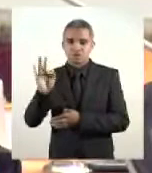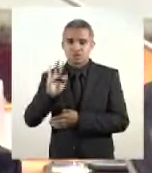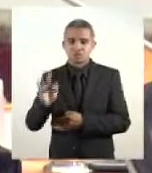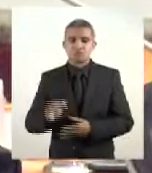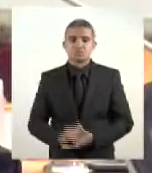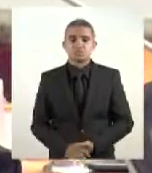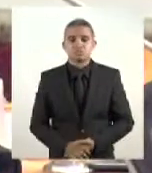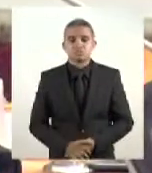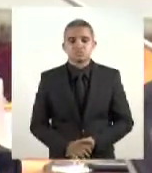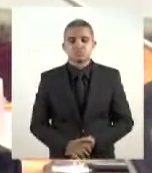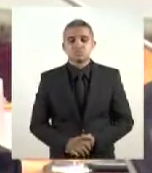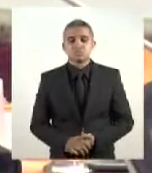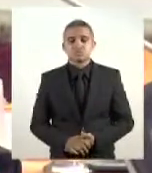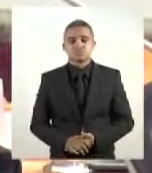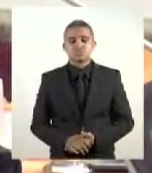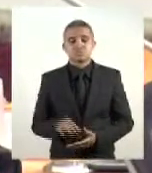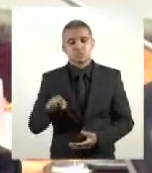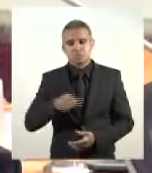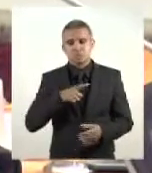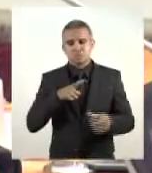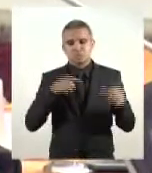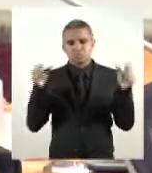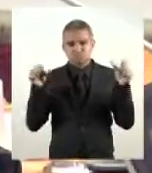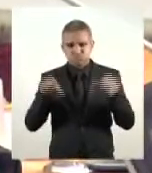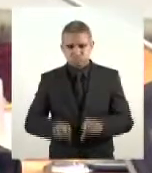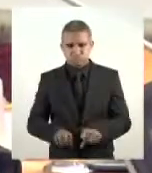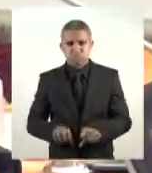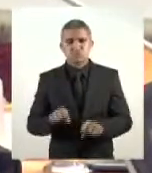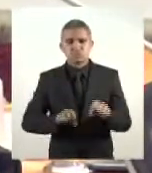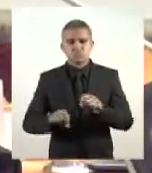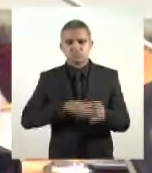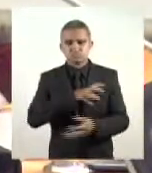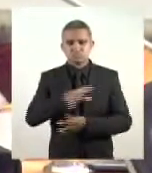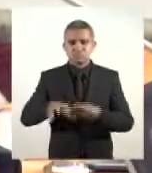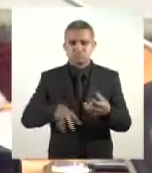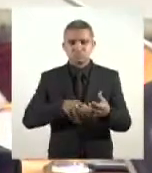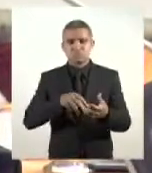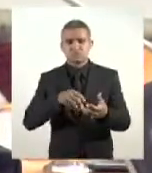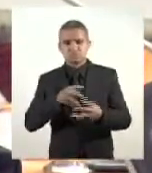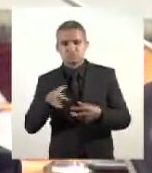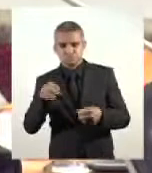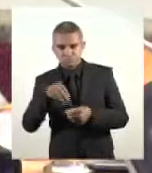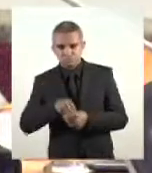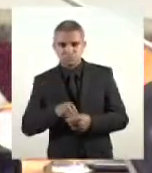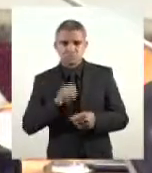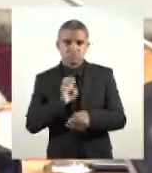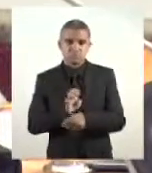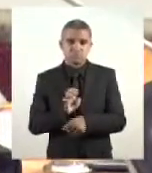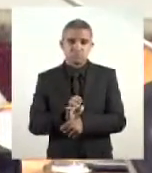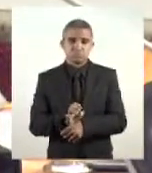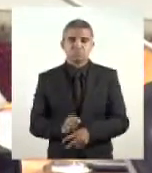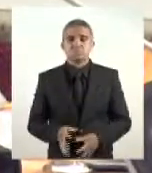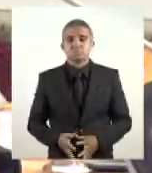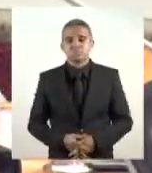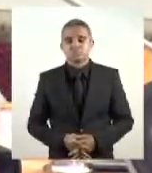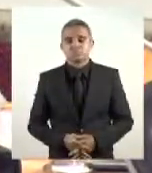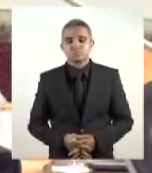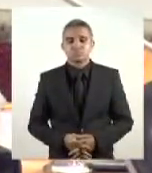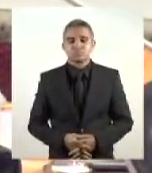Federal, visando por termo a grave comprometimento da ordem pública instalado neste Estado. Muito bem. Esse foi um